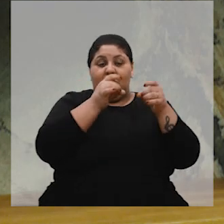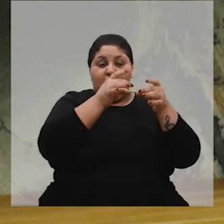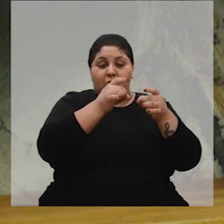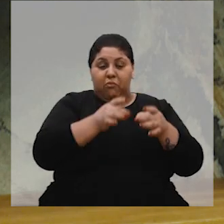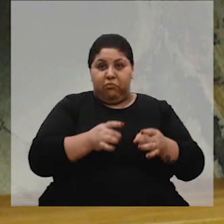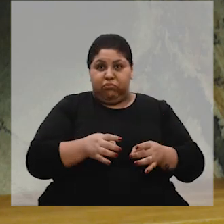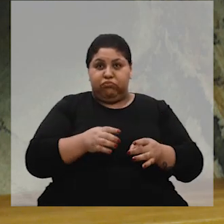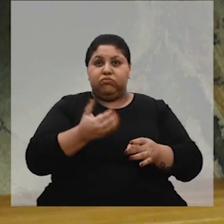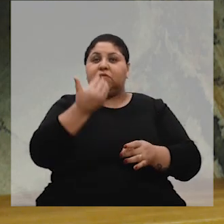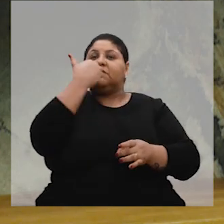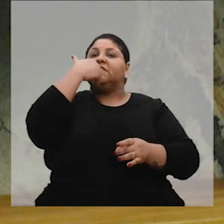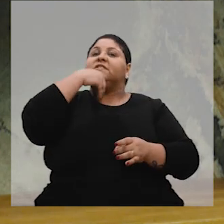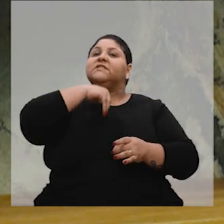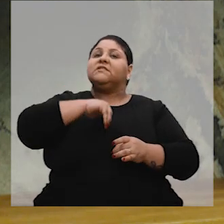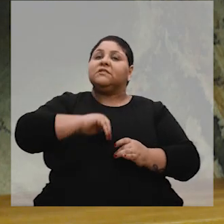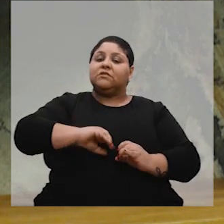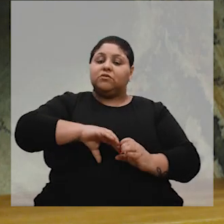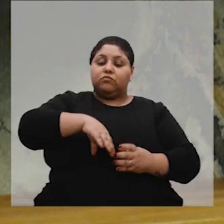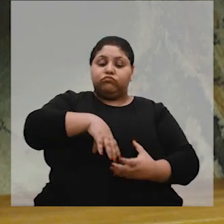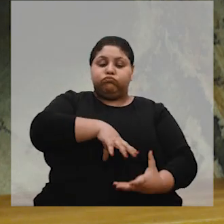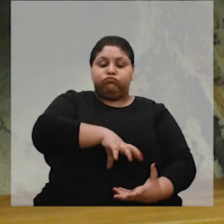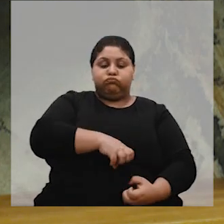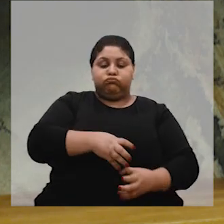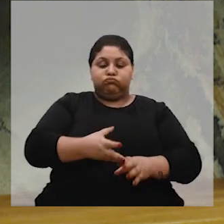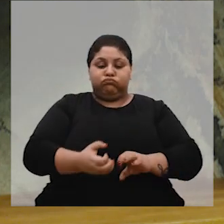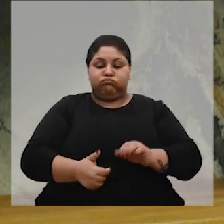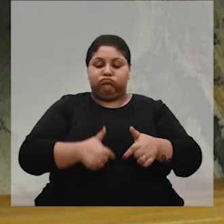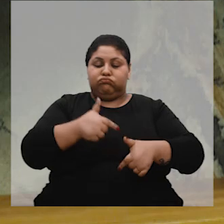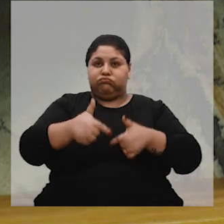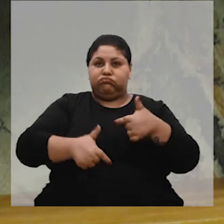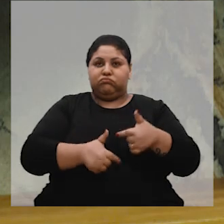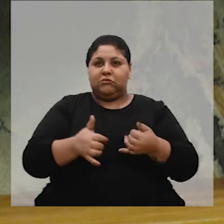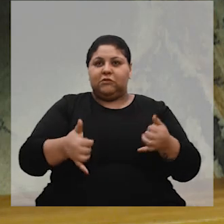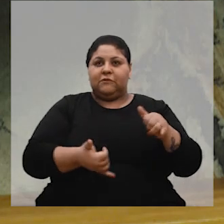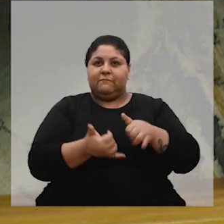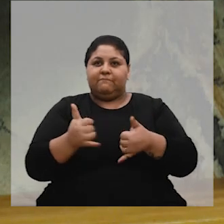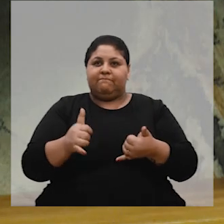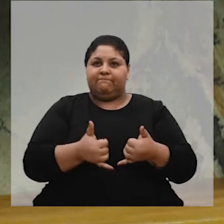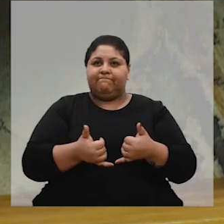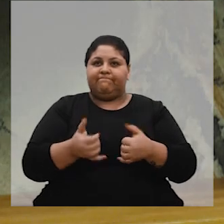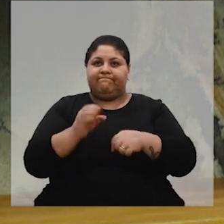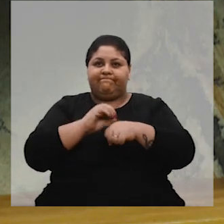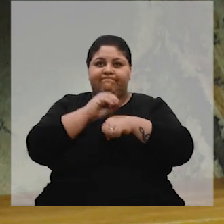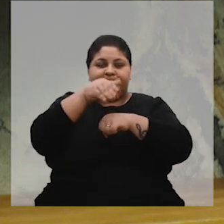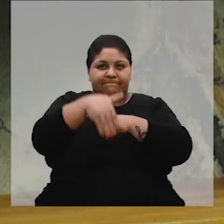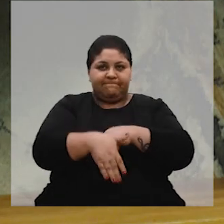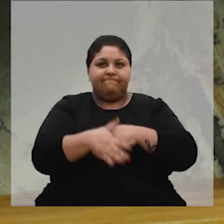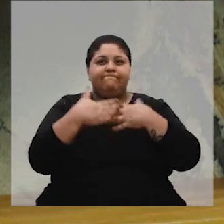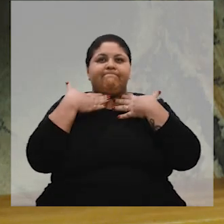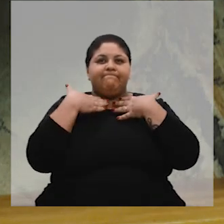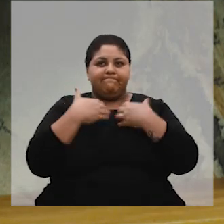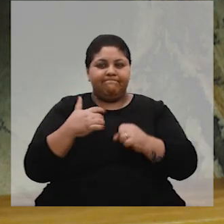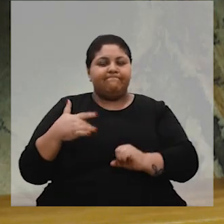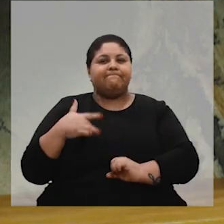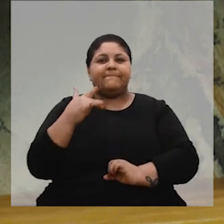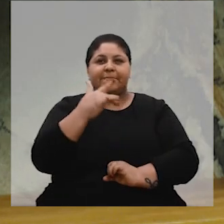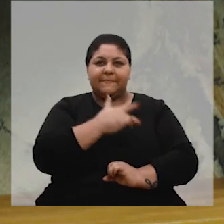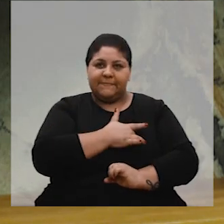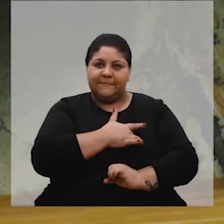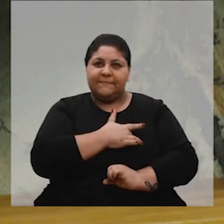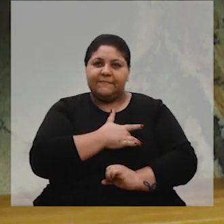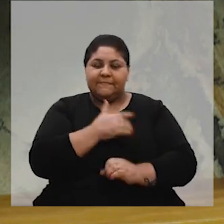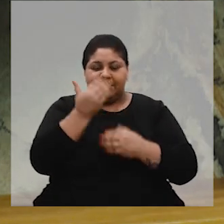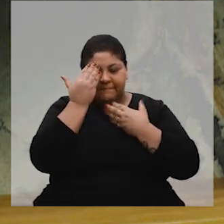gastroenterologistas, especialistas em hepatologias e trabalham no ambulatório de hepatites virais da Secretaria Municipal de